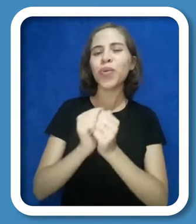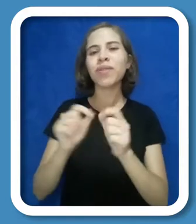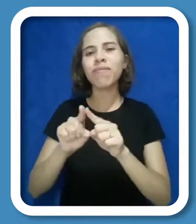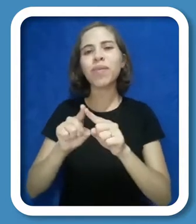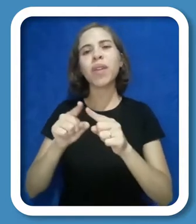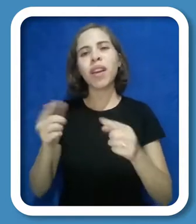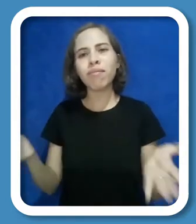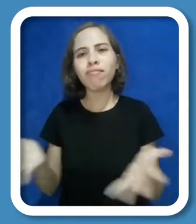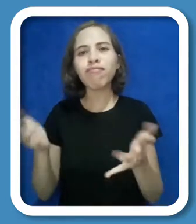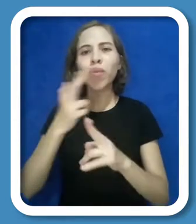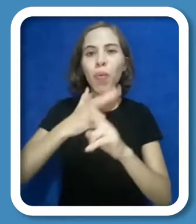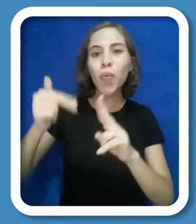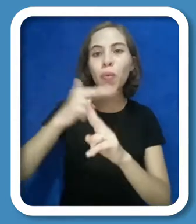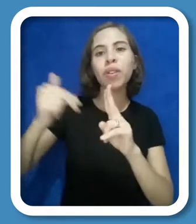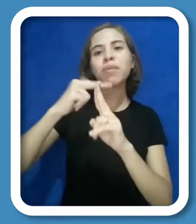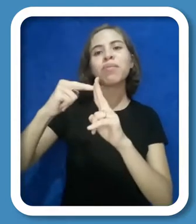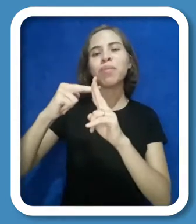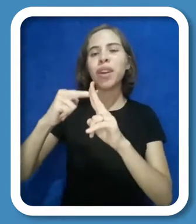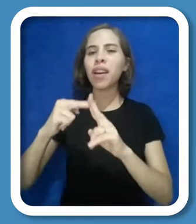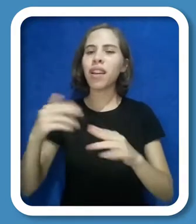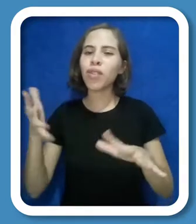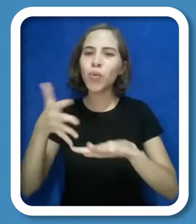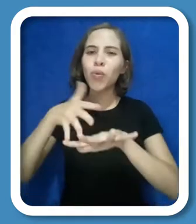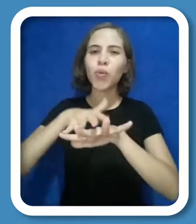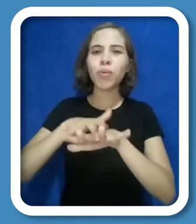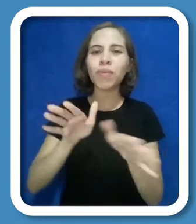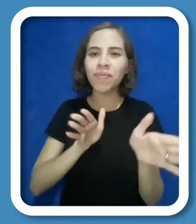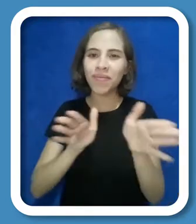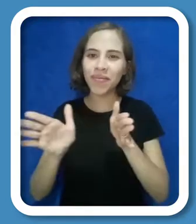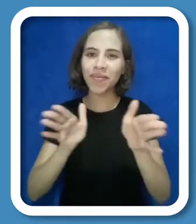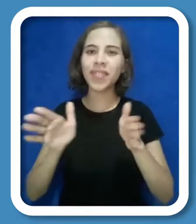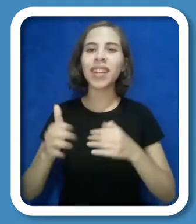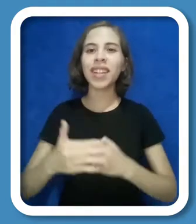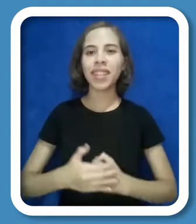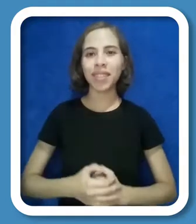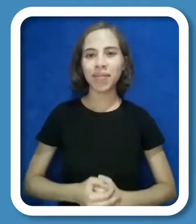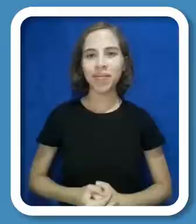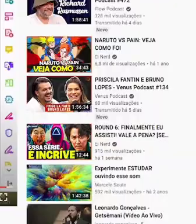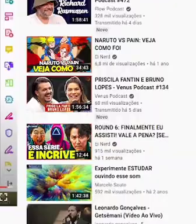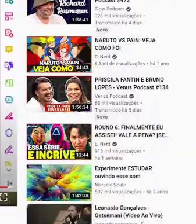Brasília se torne cada vez mais um espaço de inclusão e acessibilidade.